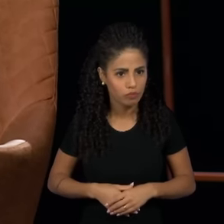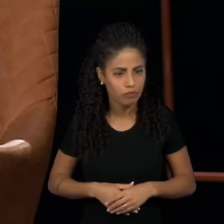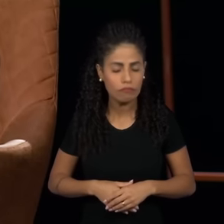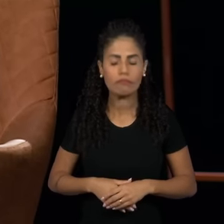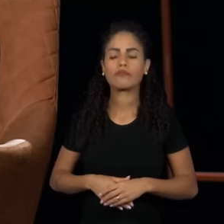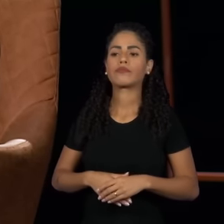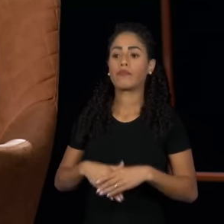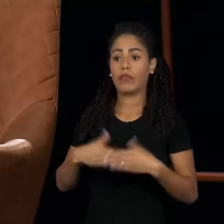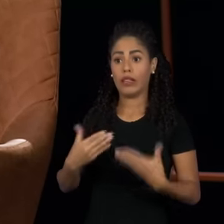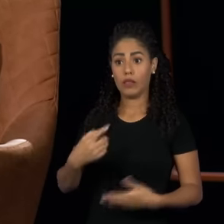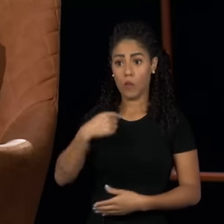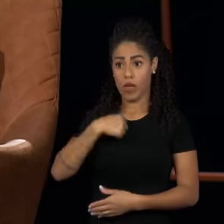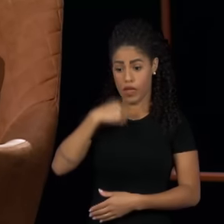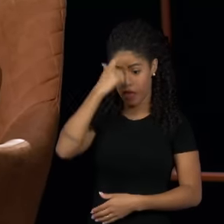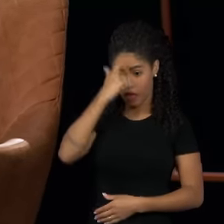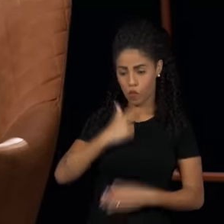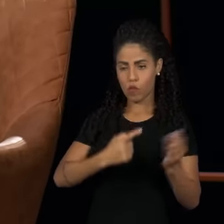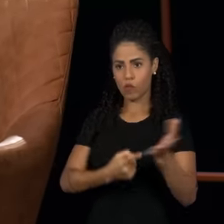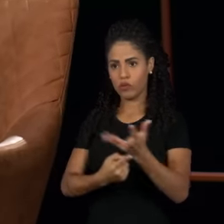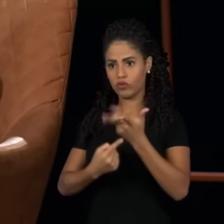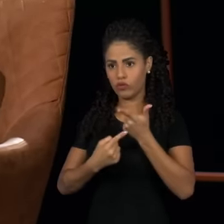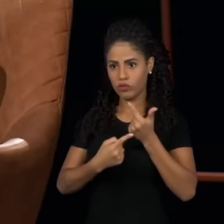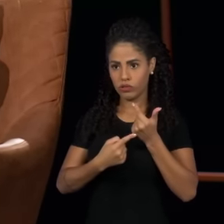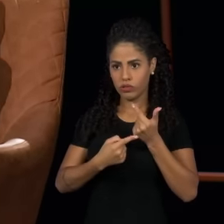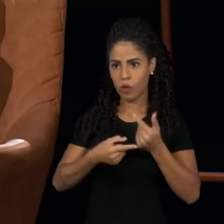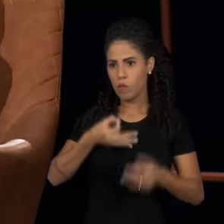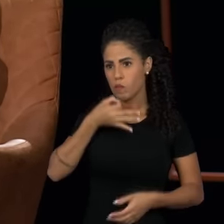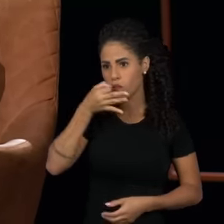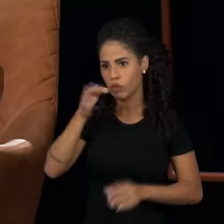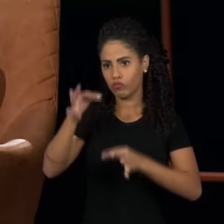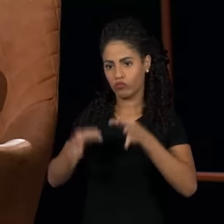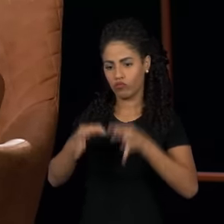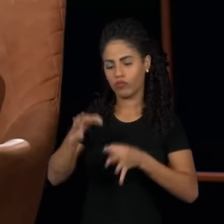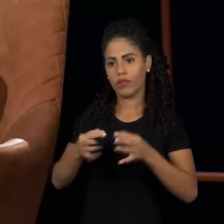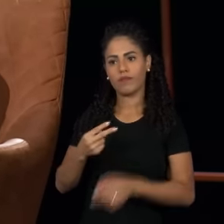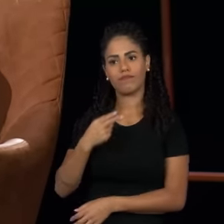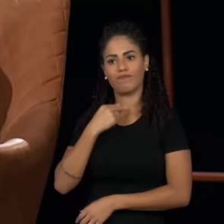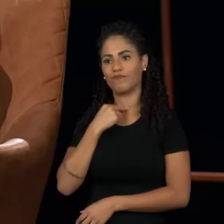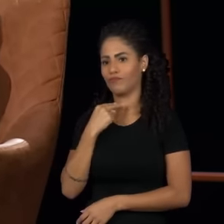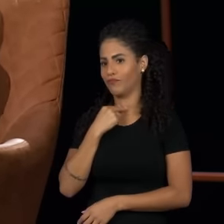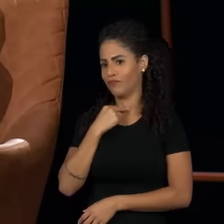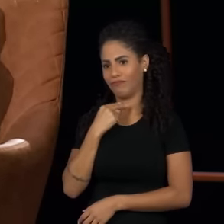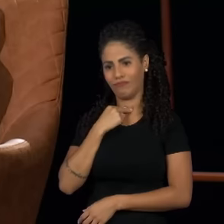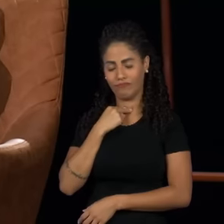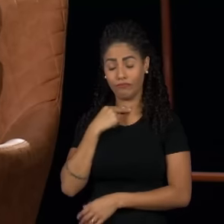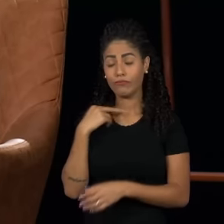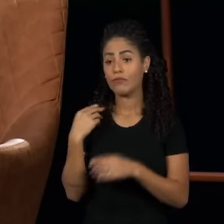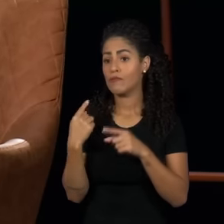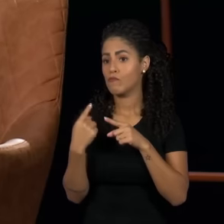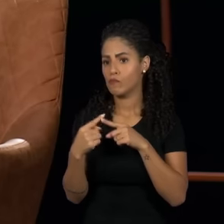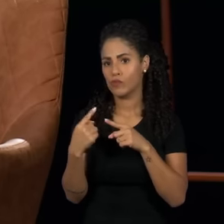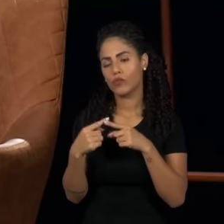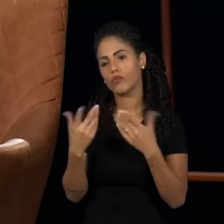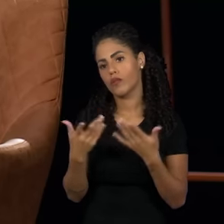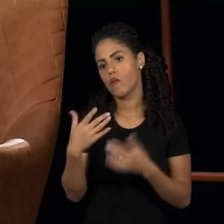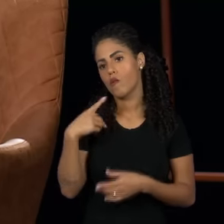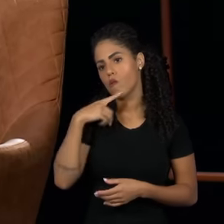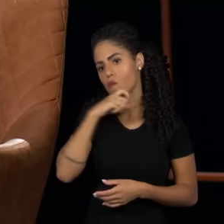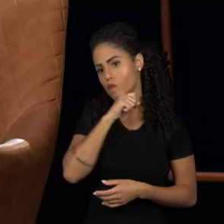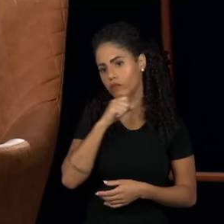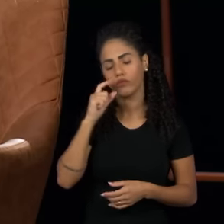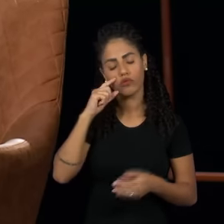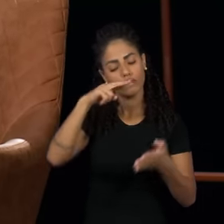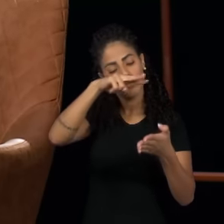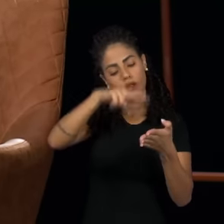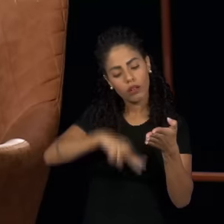É, como artista, eu não posso julgar. Não devo, apesar de... Claro, quando a gente lê o